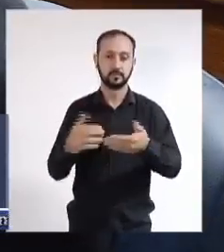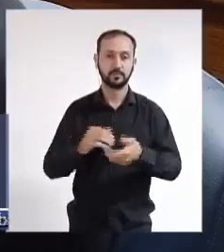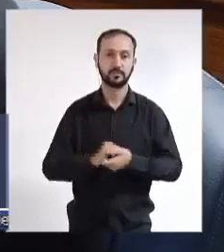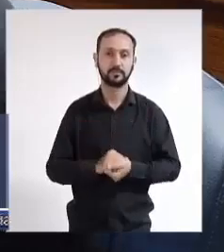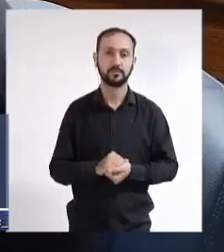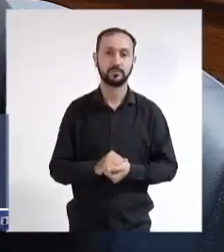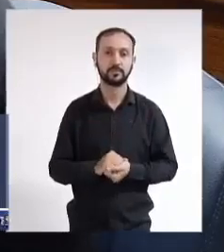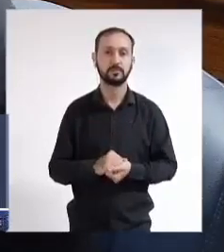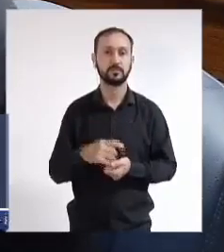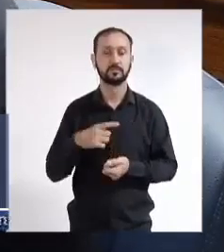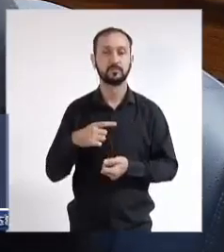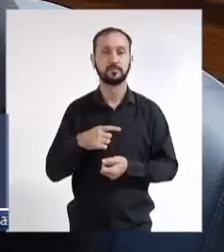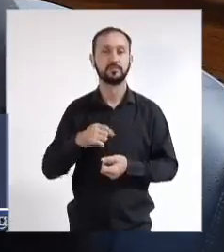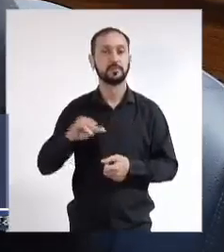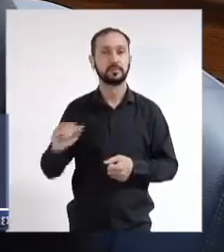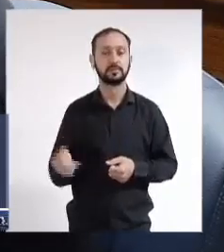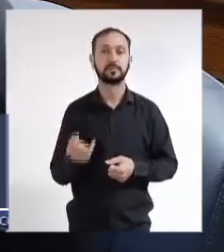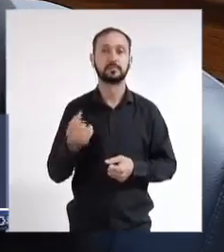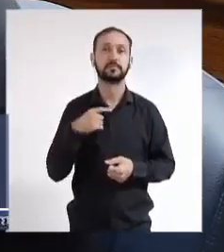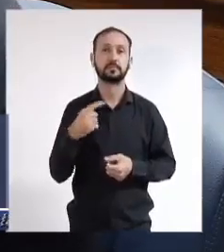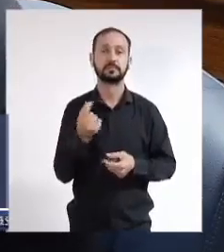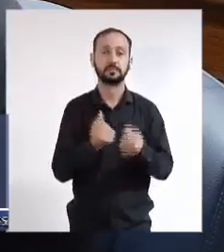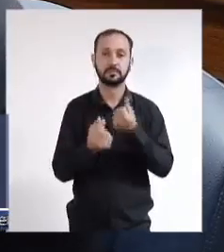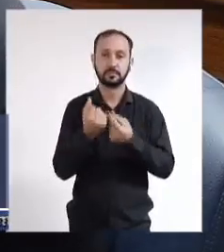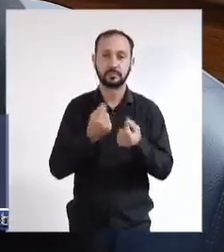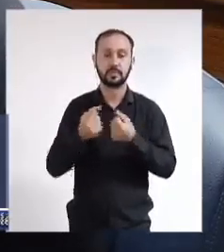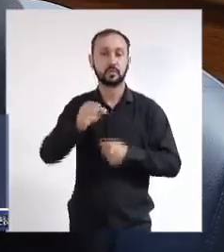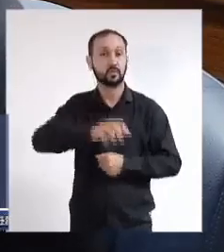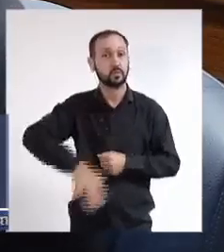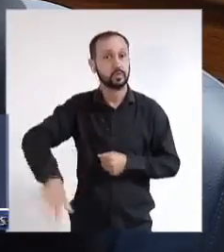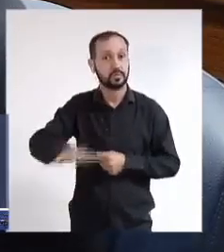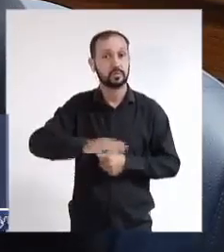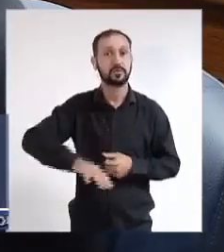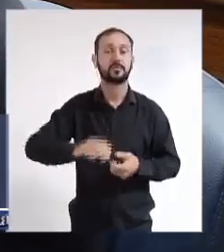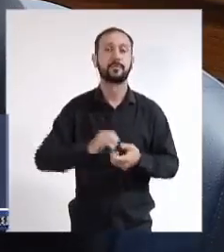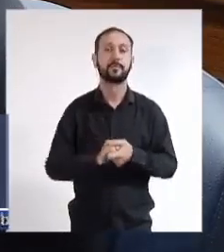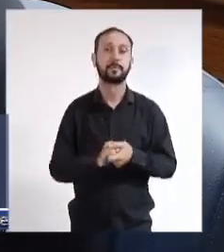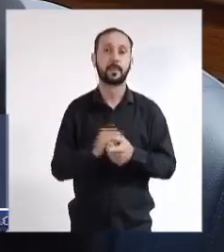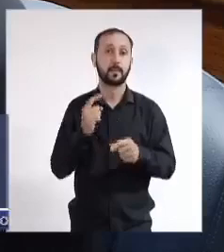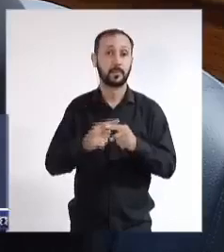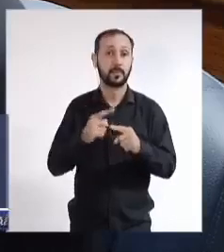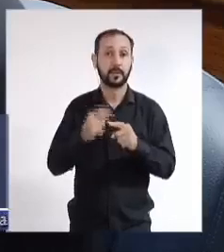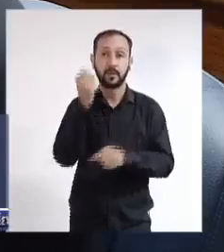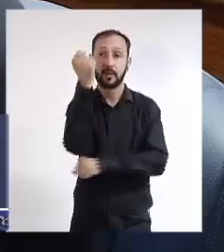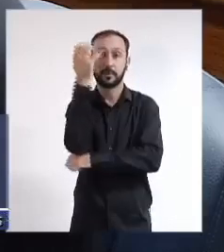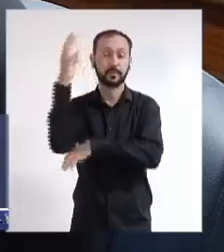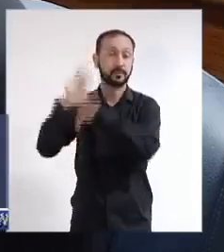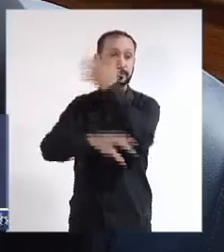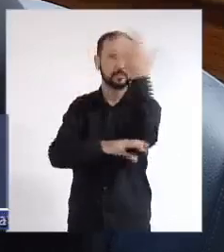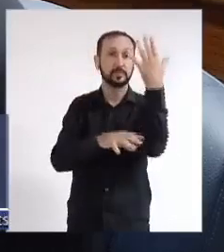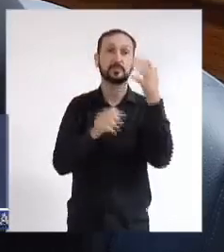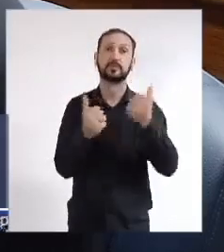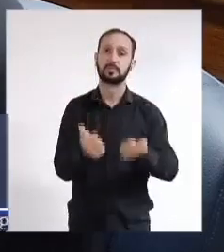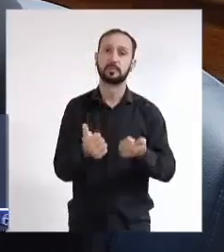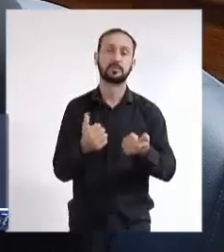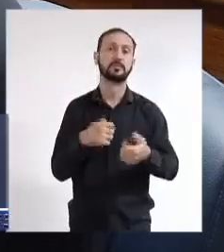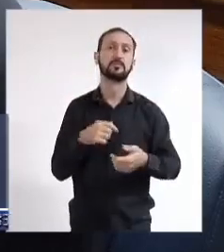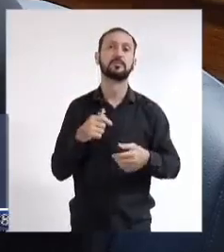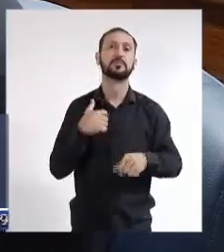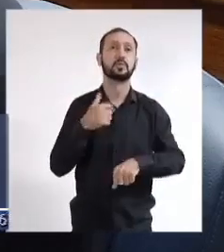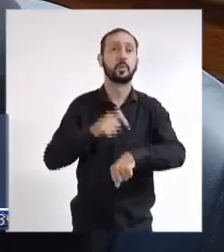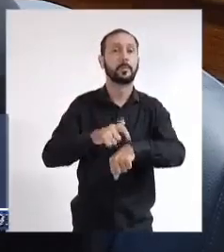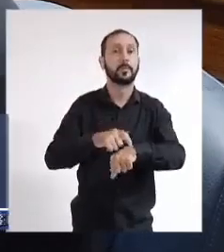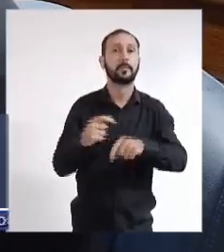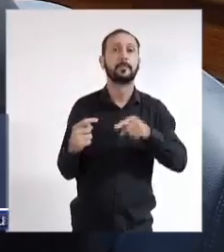dos ganhos vamos dizer assim econômicos e sociais porque a parte ambiental está sendo feita a partir do momento que você